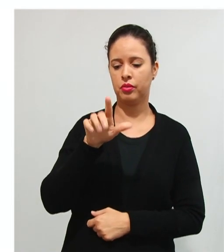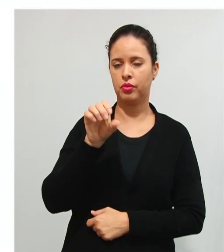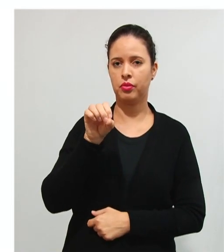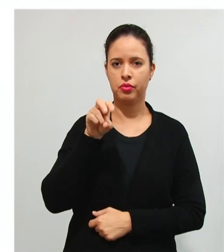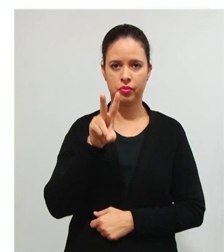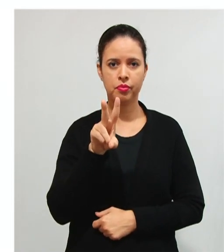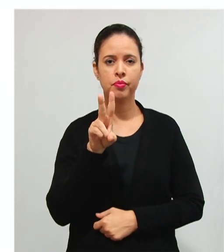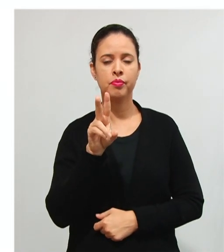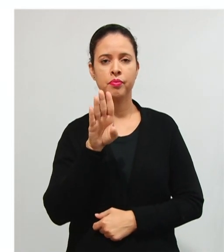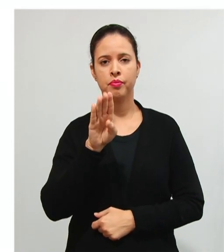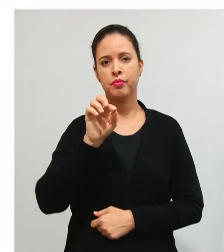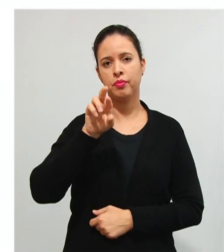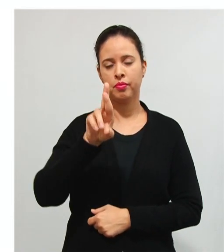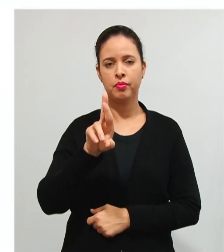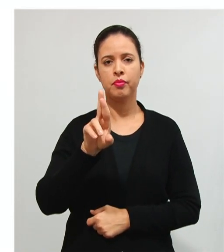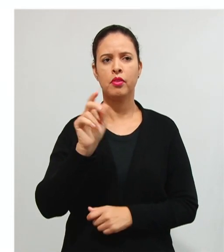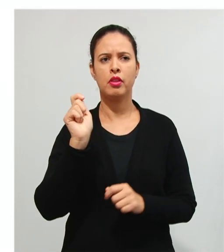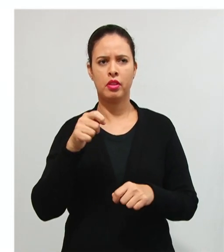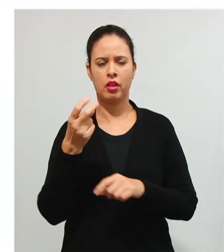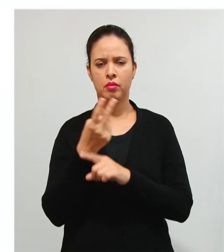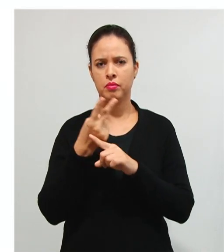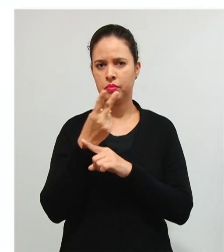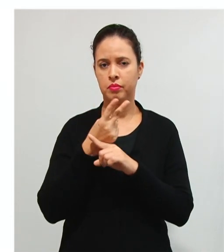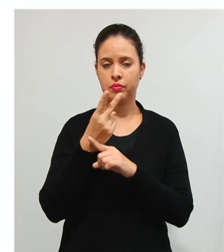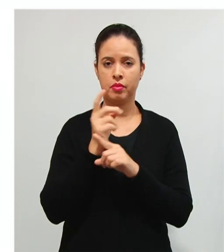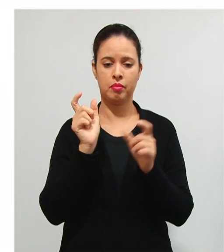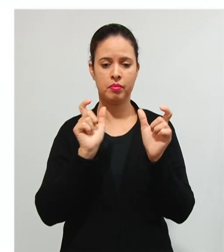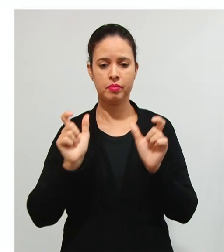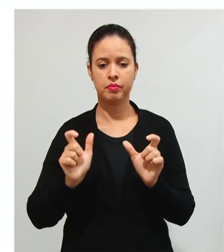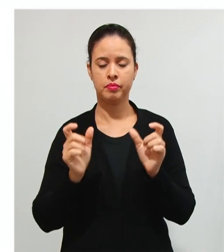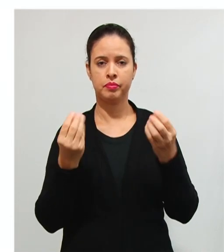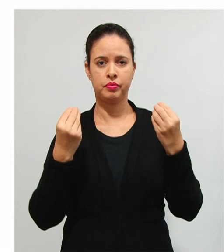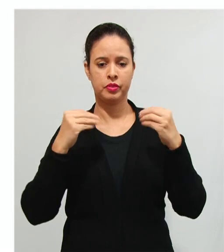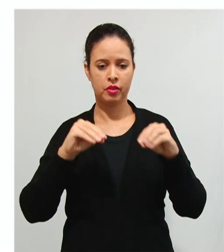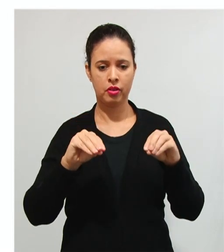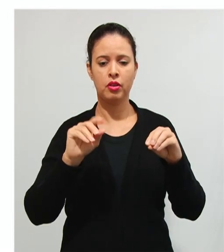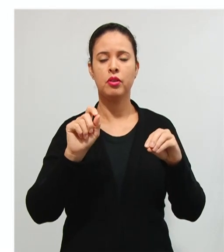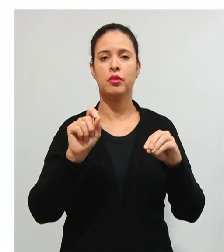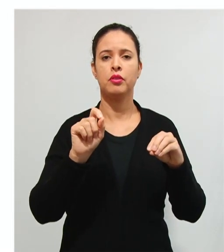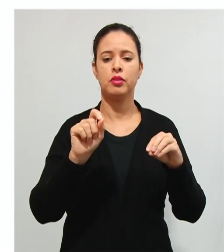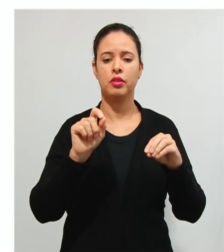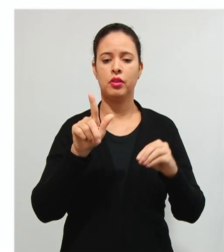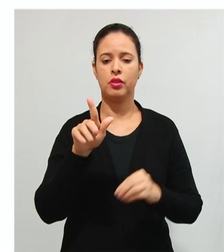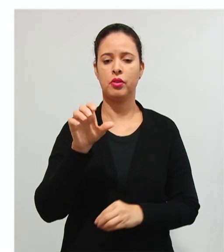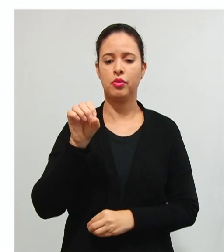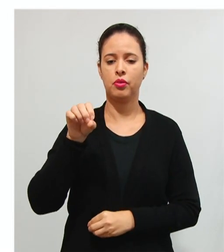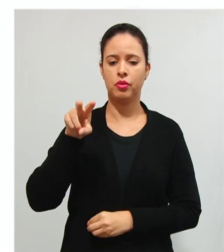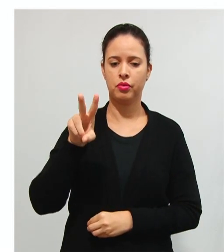gov.br. Então, eu posso buscar determinados termos e aí eu coloco site gov.br.